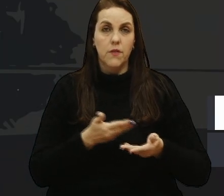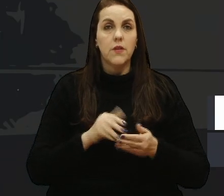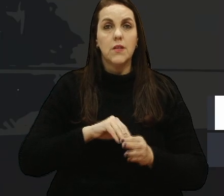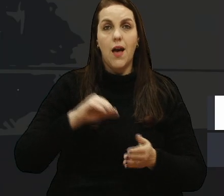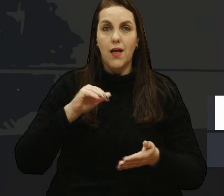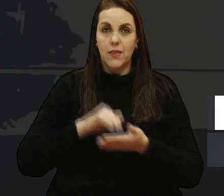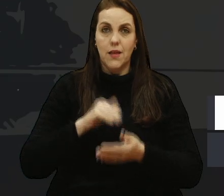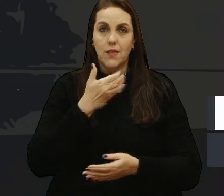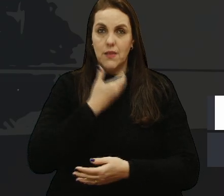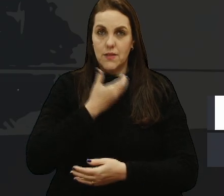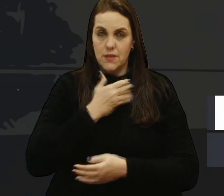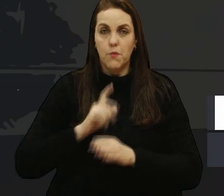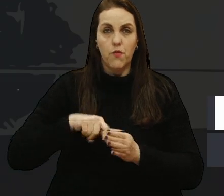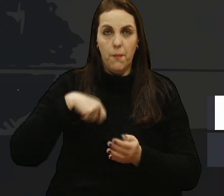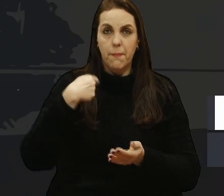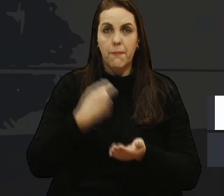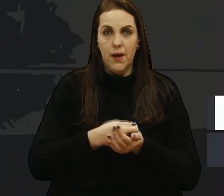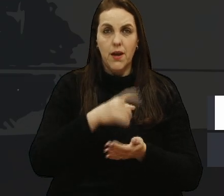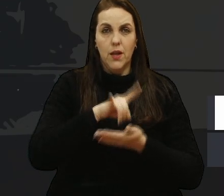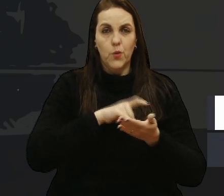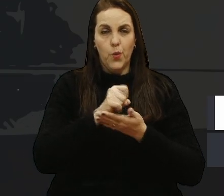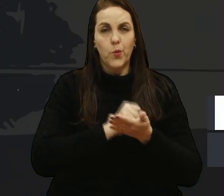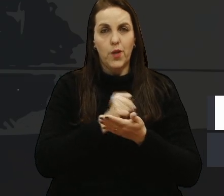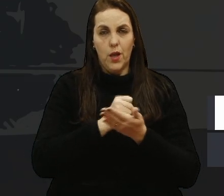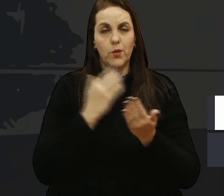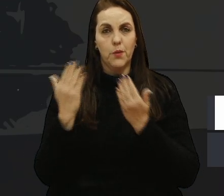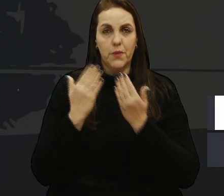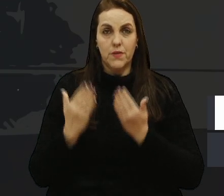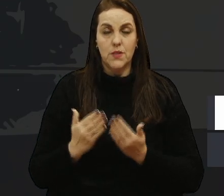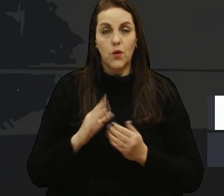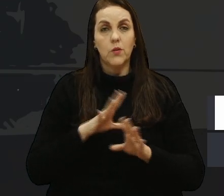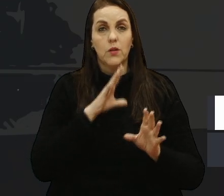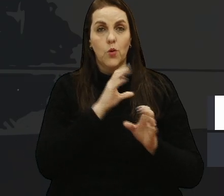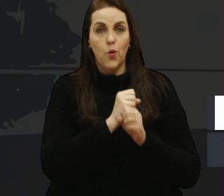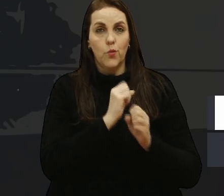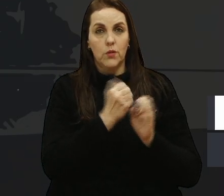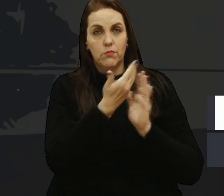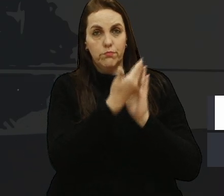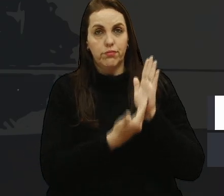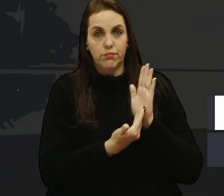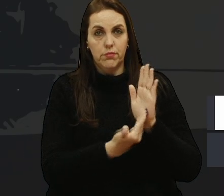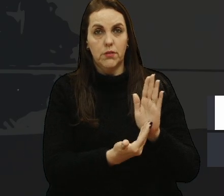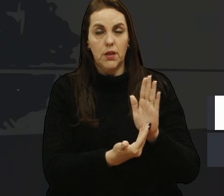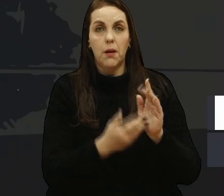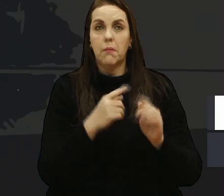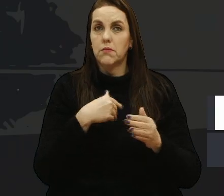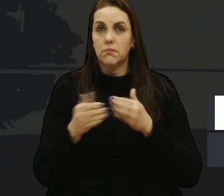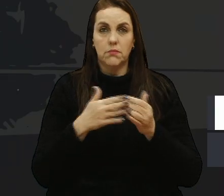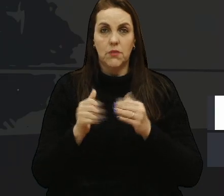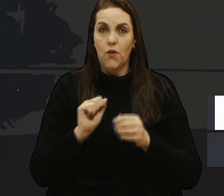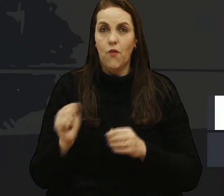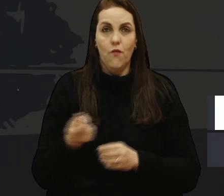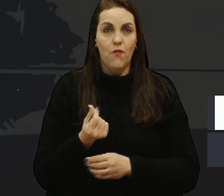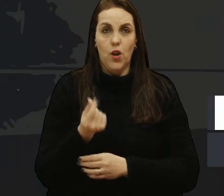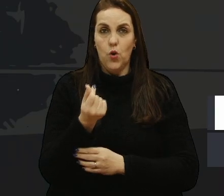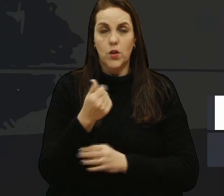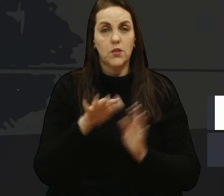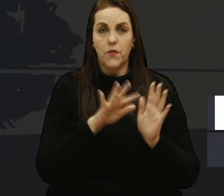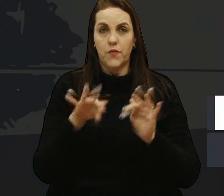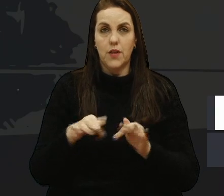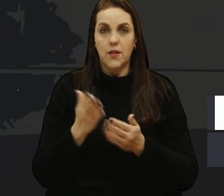está tudo programado em contrato, mas a gente teve que fazer a prestação de contas, mas independente dos valores, são esses